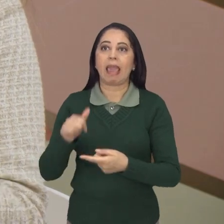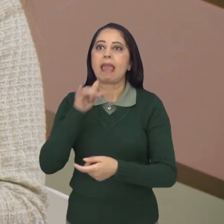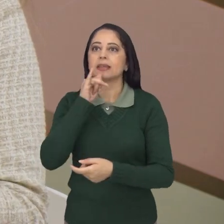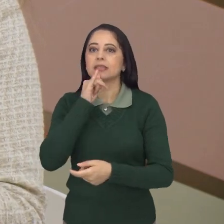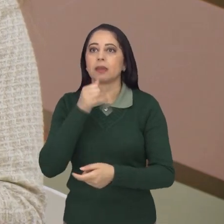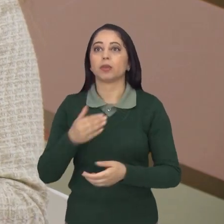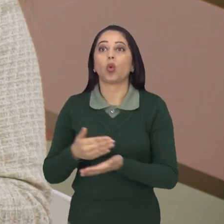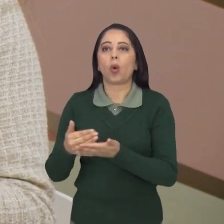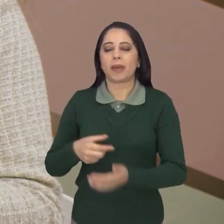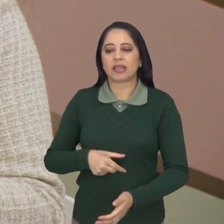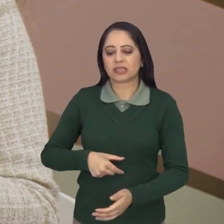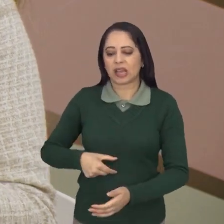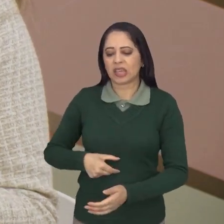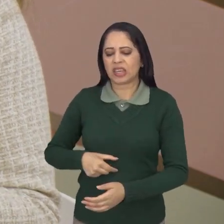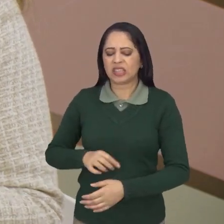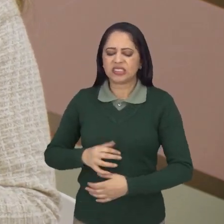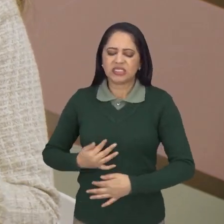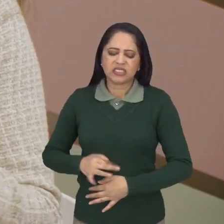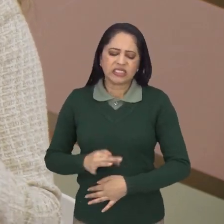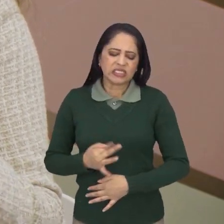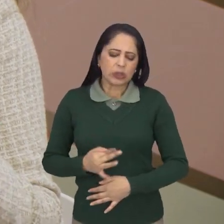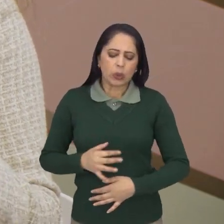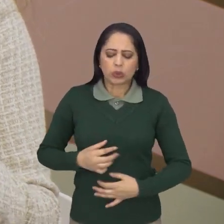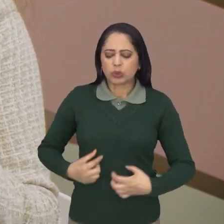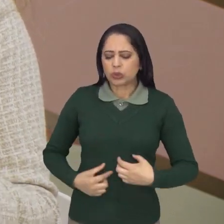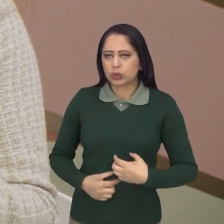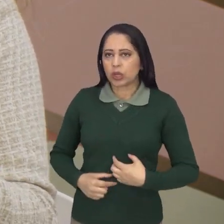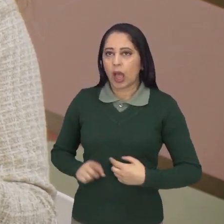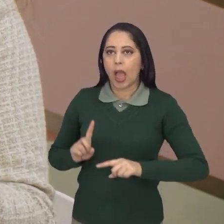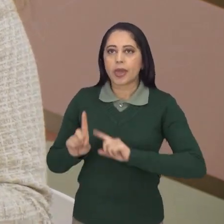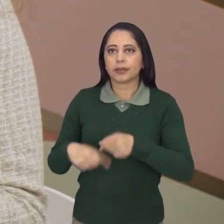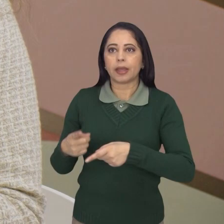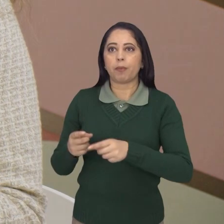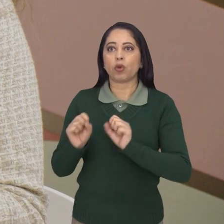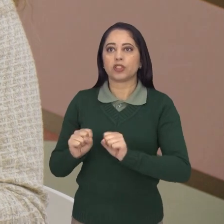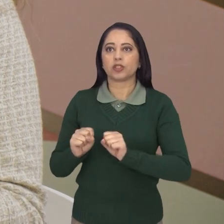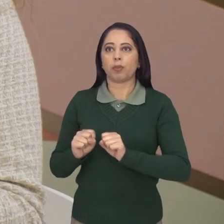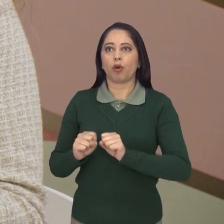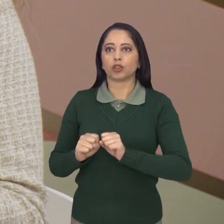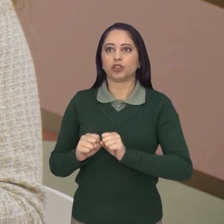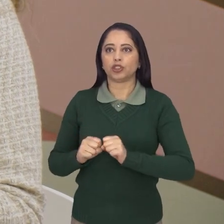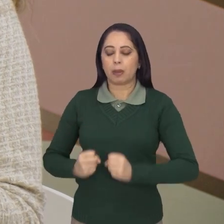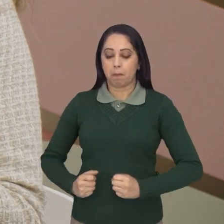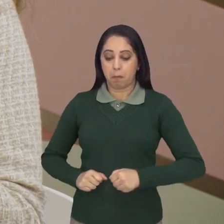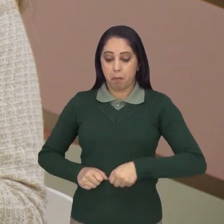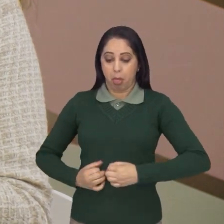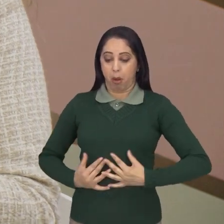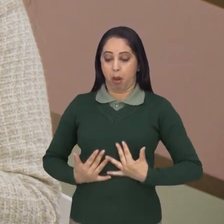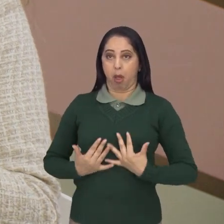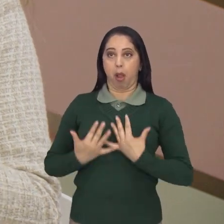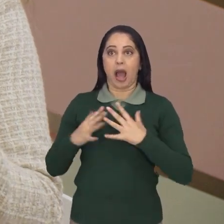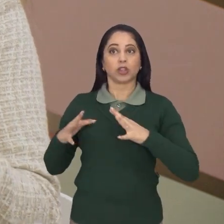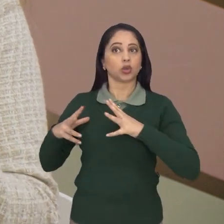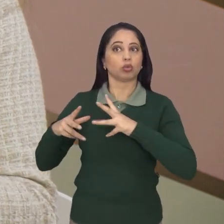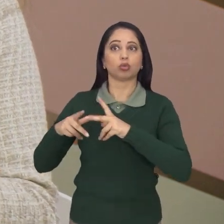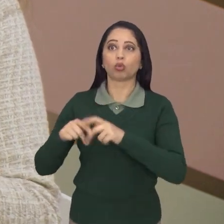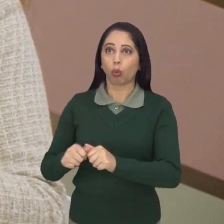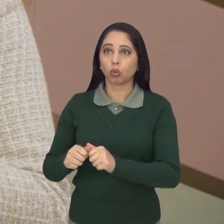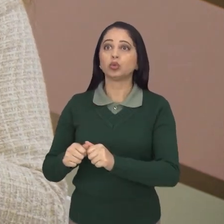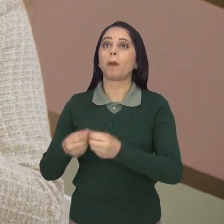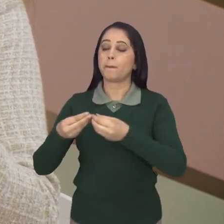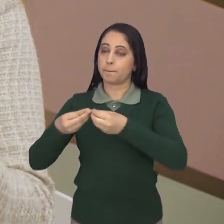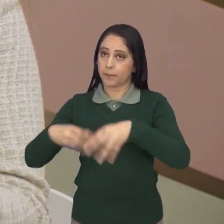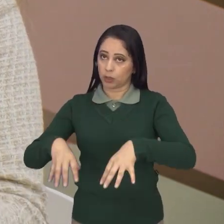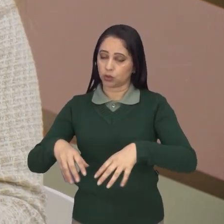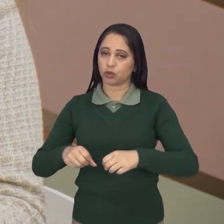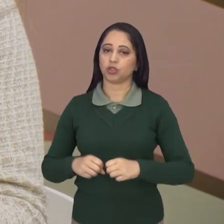no intestino, mas uma má absorção de nutrientes no geral. Então, o intestino inflamado, doente, a gente não tem ali uma boa digestão, uma